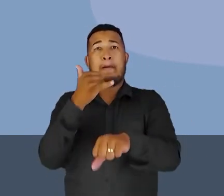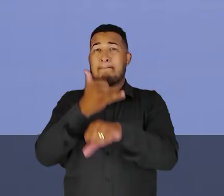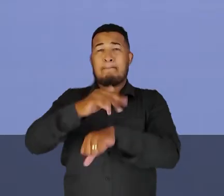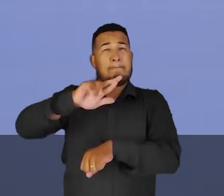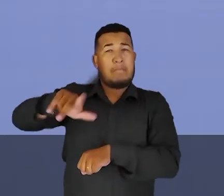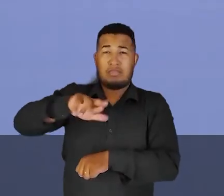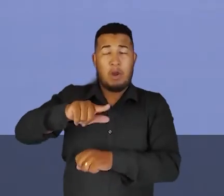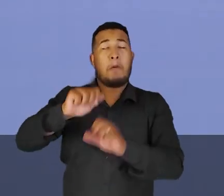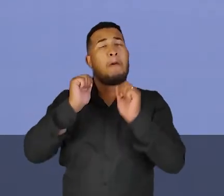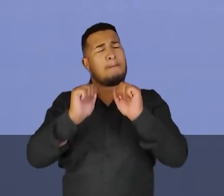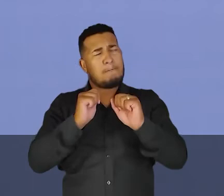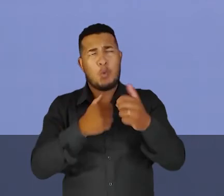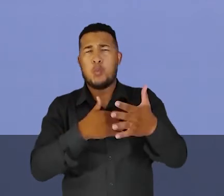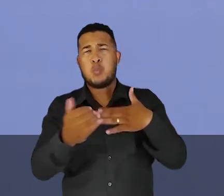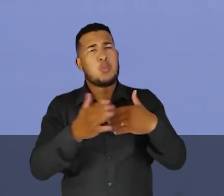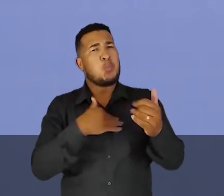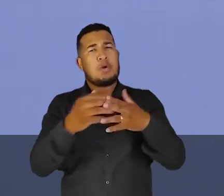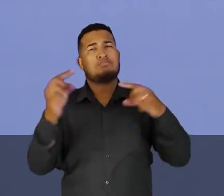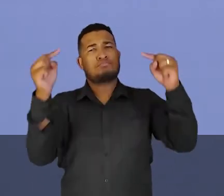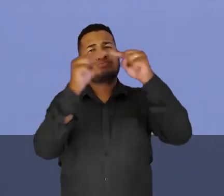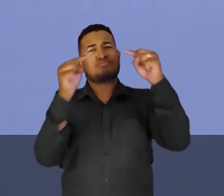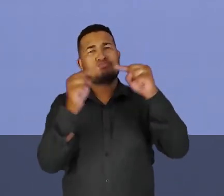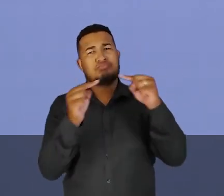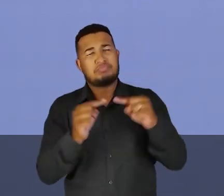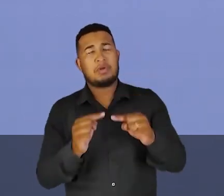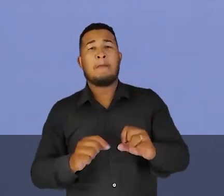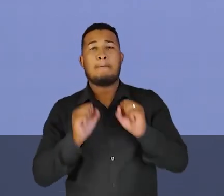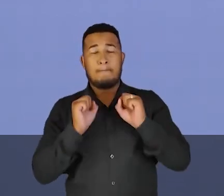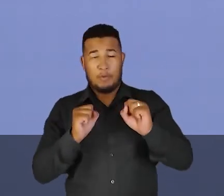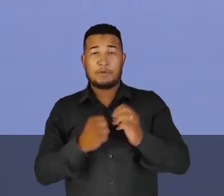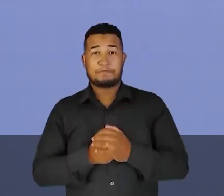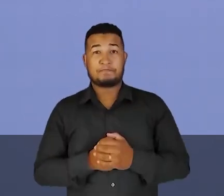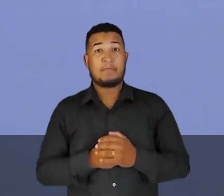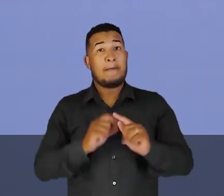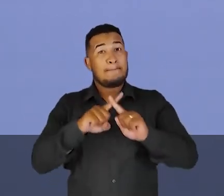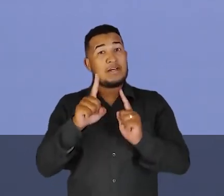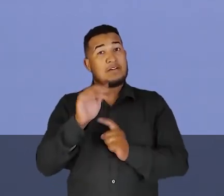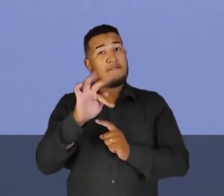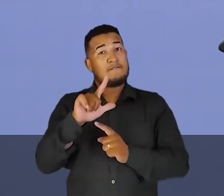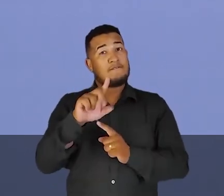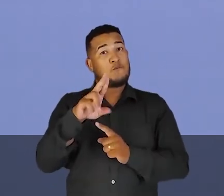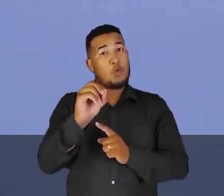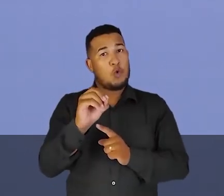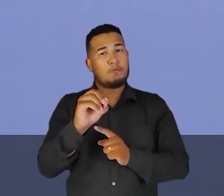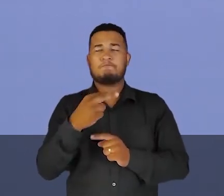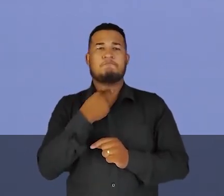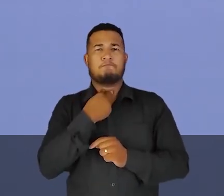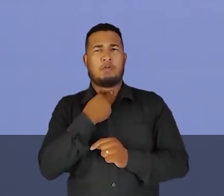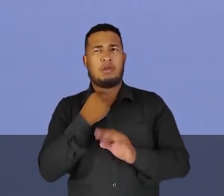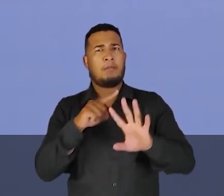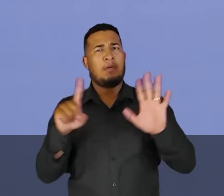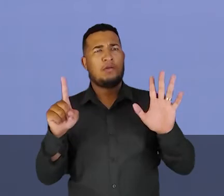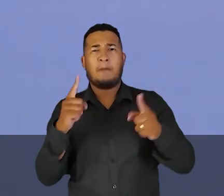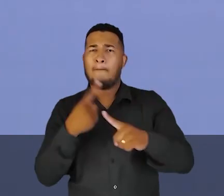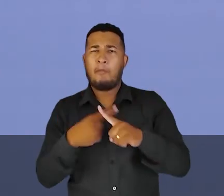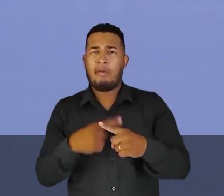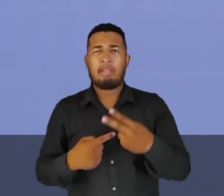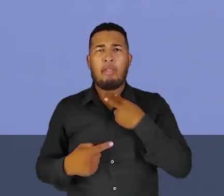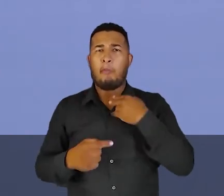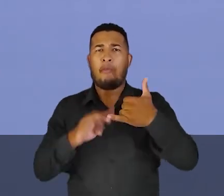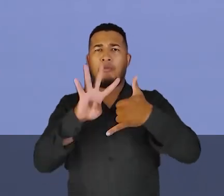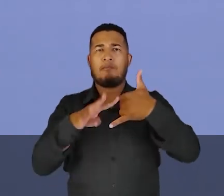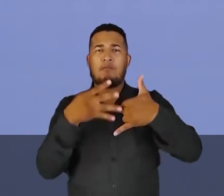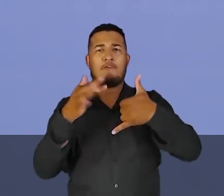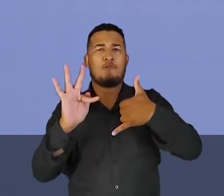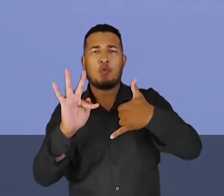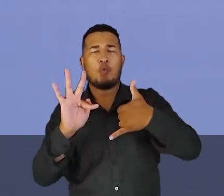aqui para mim. Qualquer elemento da tabela pode formar um óxido, menos o flúor. Aí você vai me perguntar, por que o flúor não forma um óxido?